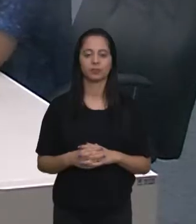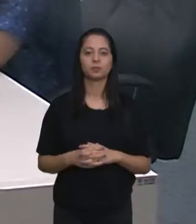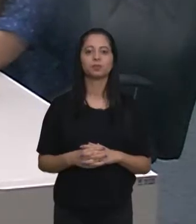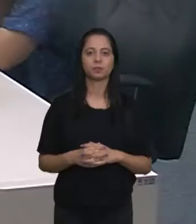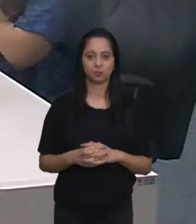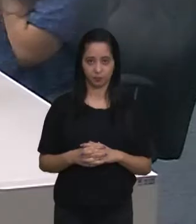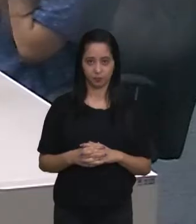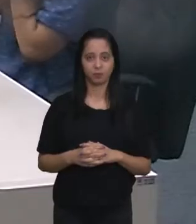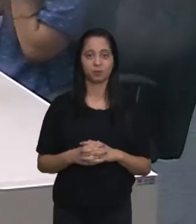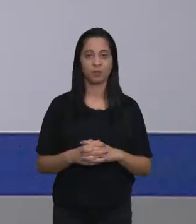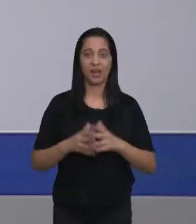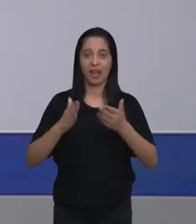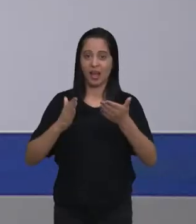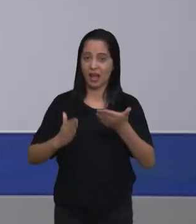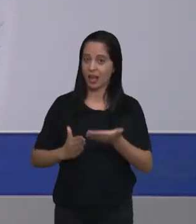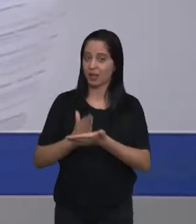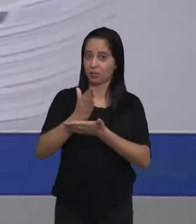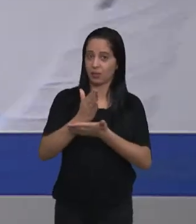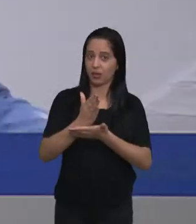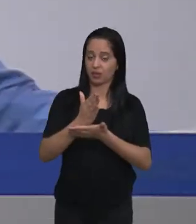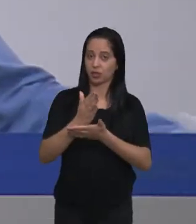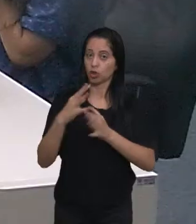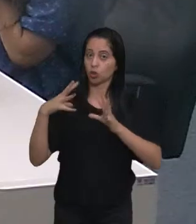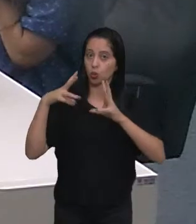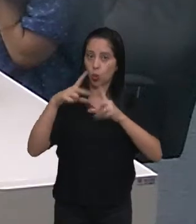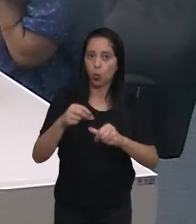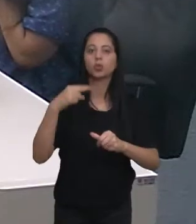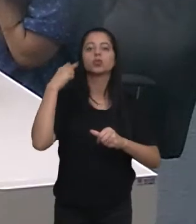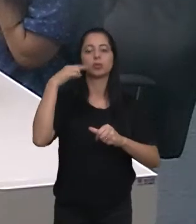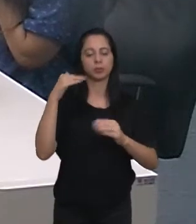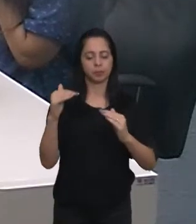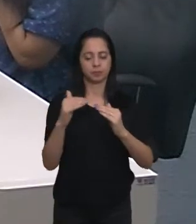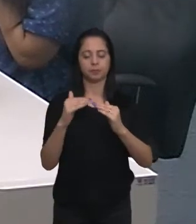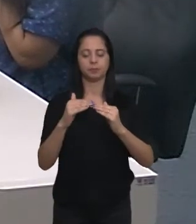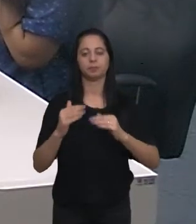Tramitação aprovada por unanimidade.